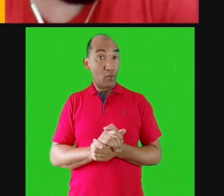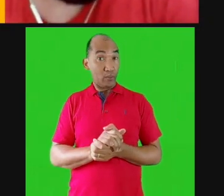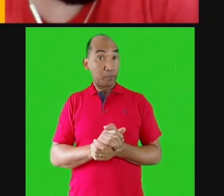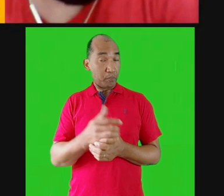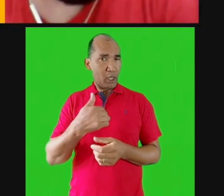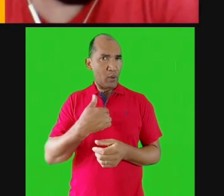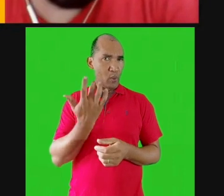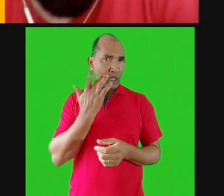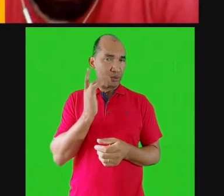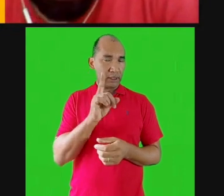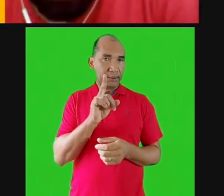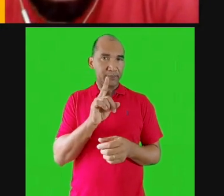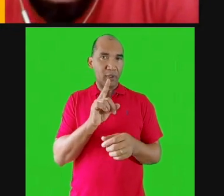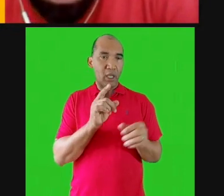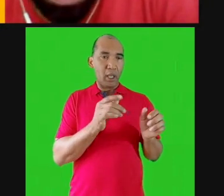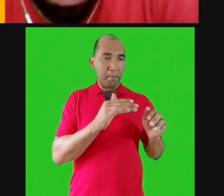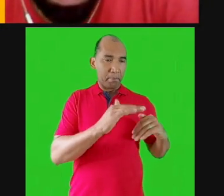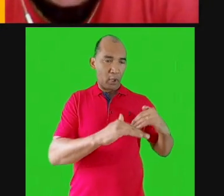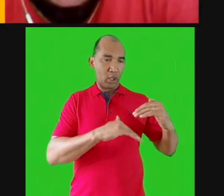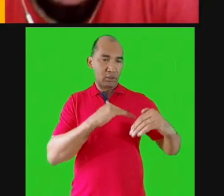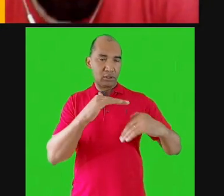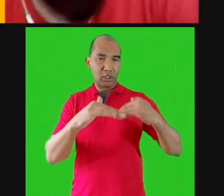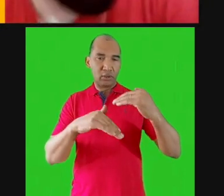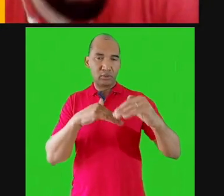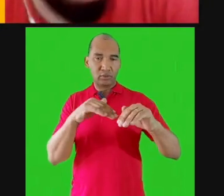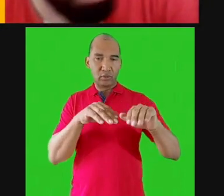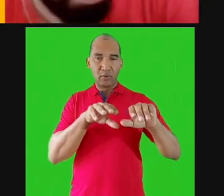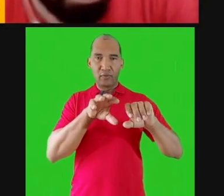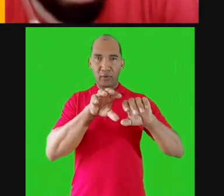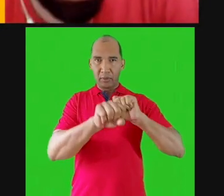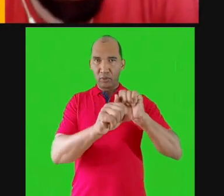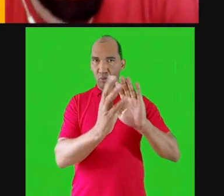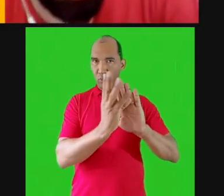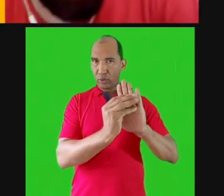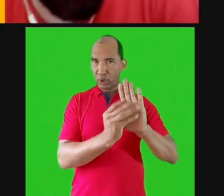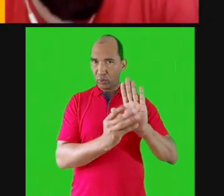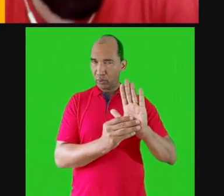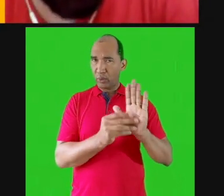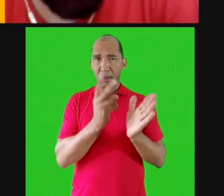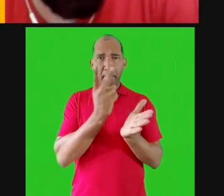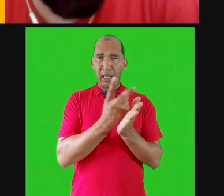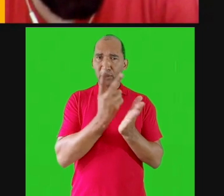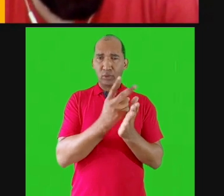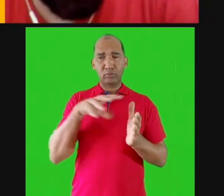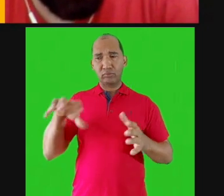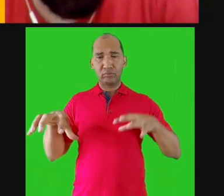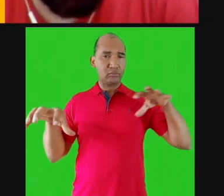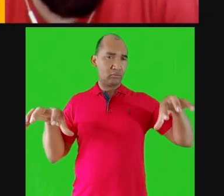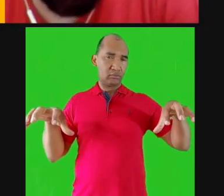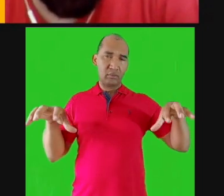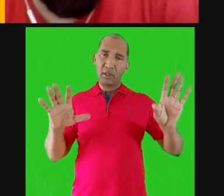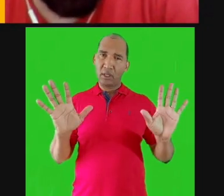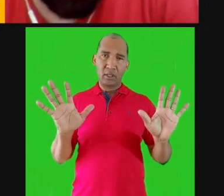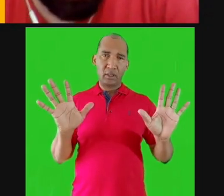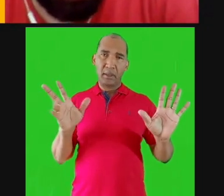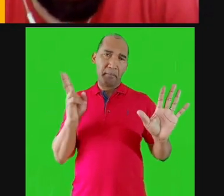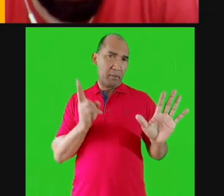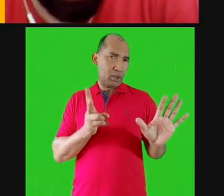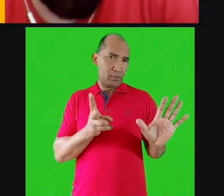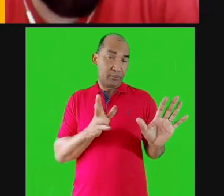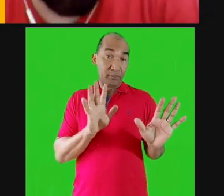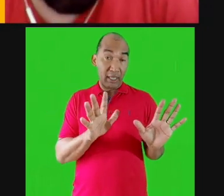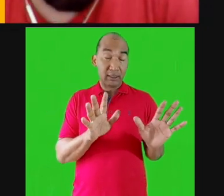Sara, assim, o processo de formação e o conteúdo, ele é o mesmo distintamente para todas as pessoas. Eu acho que a gente teve esse